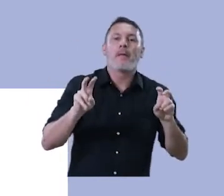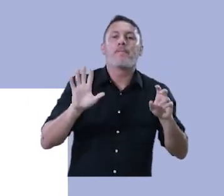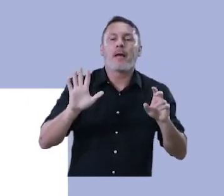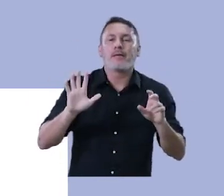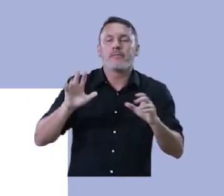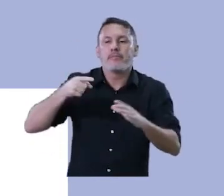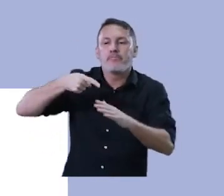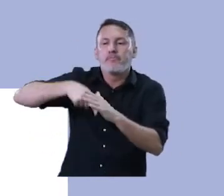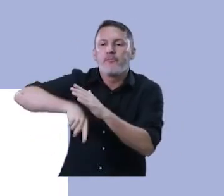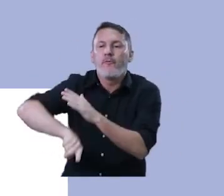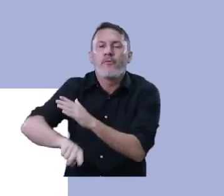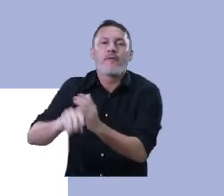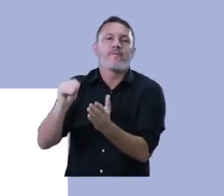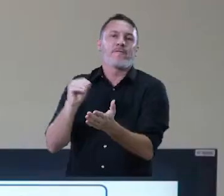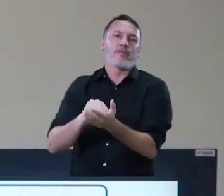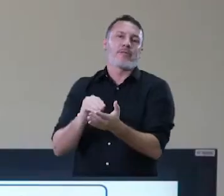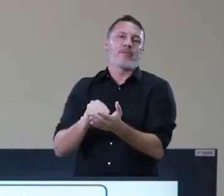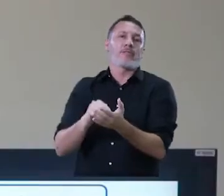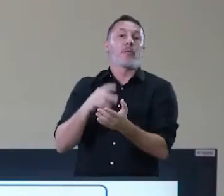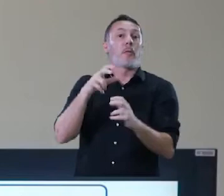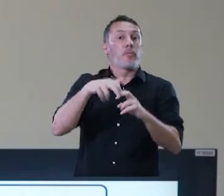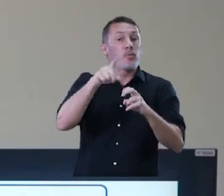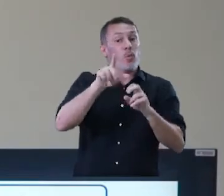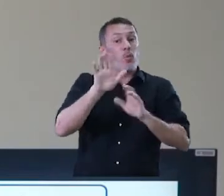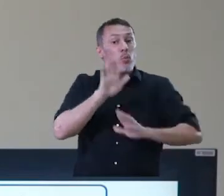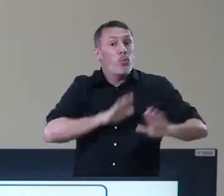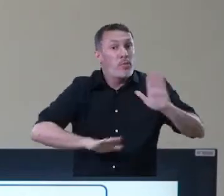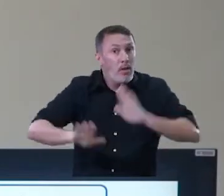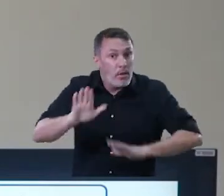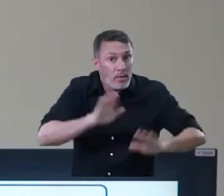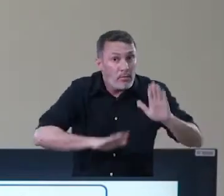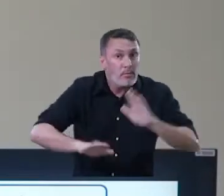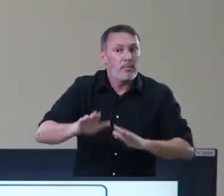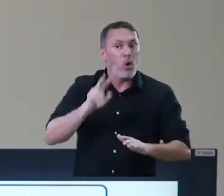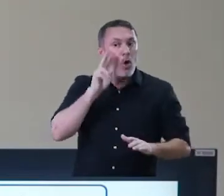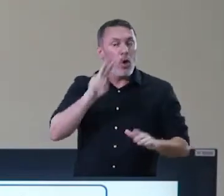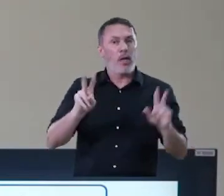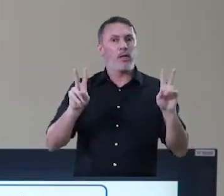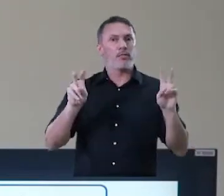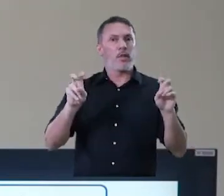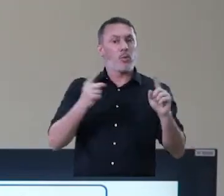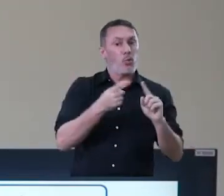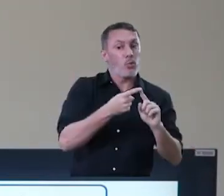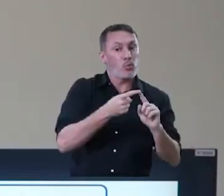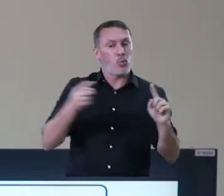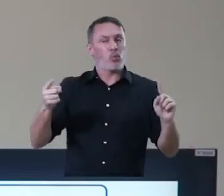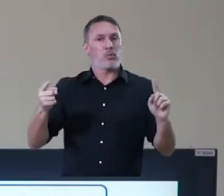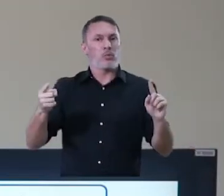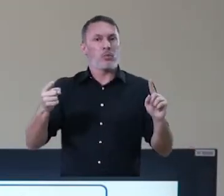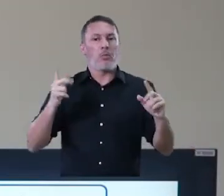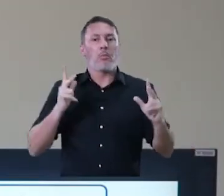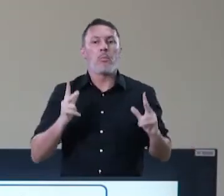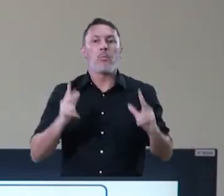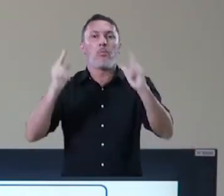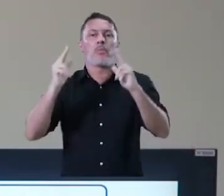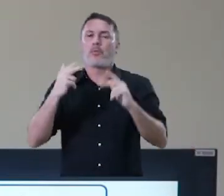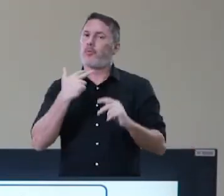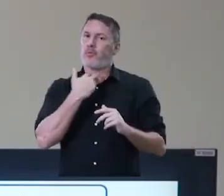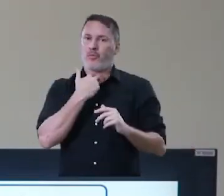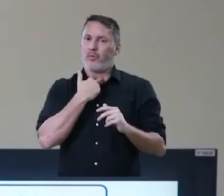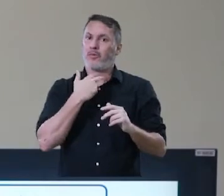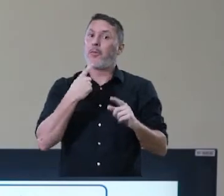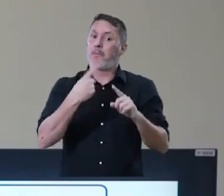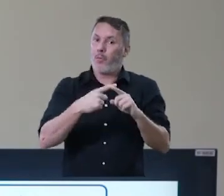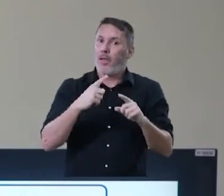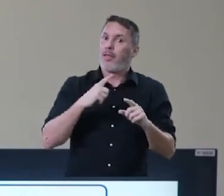tema, mas ele não aprofundou. Então nós temos que tomar muito cuidado nesta parte. Toma cuidado, é por isso que tem